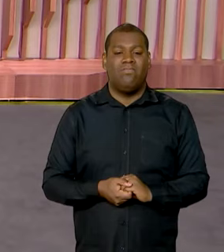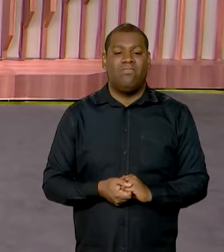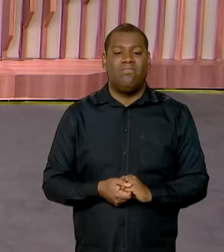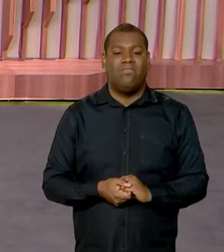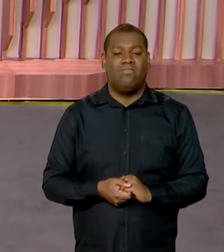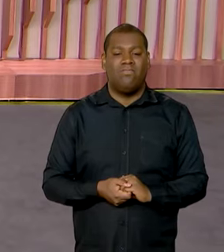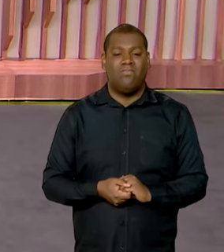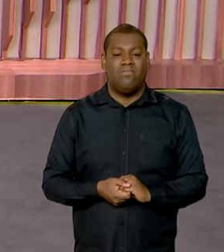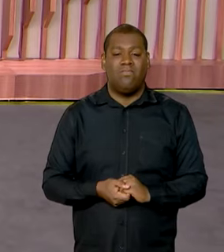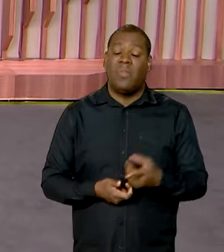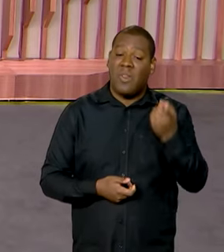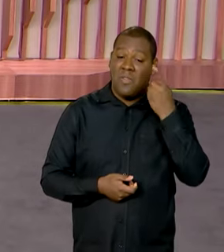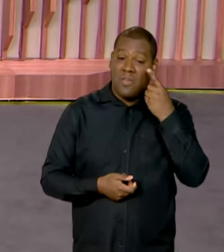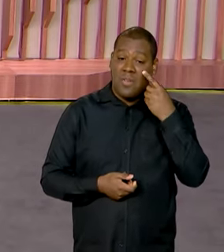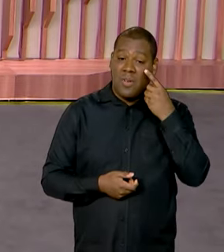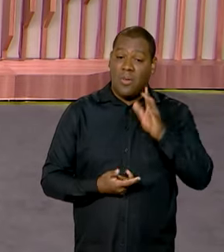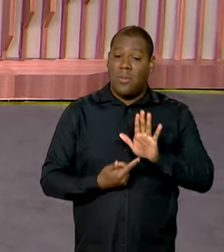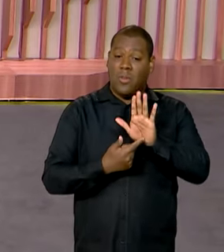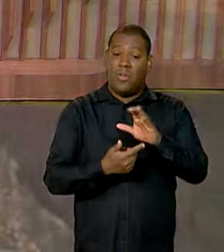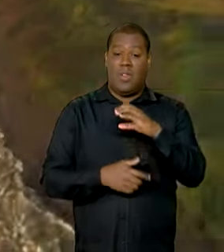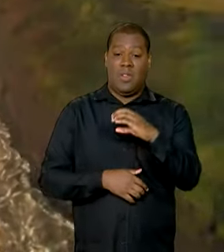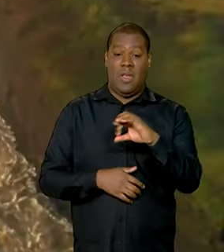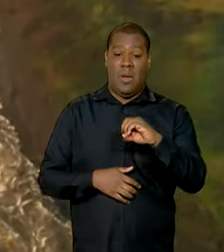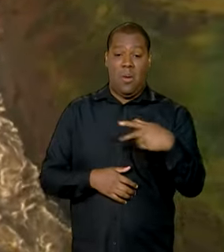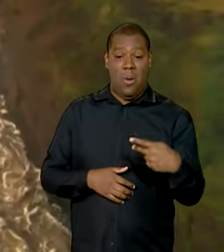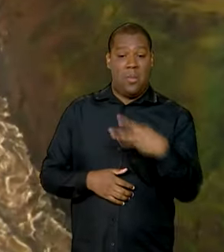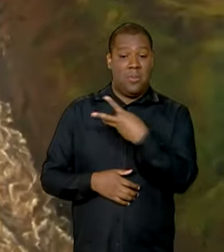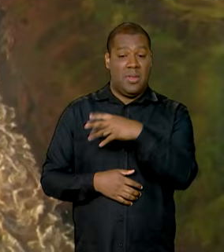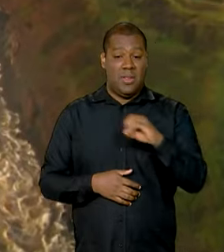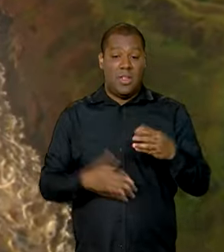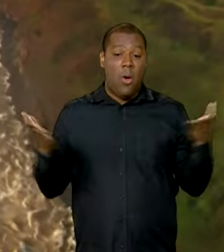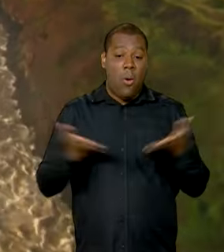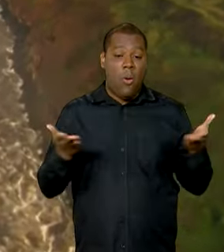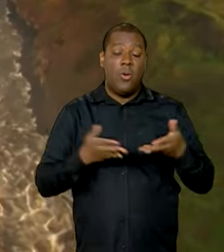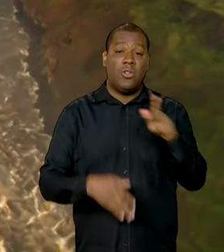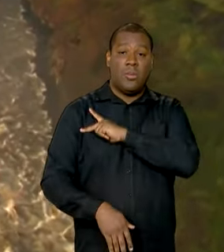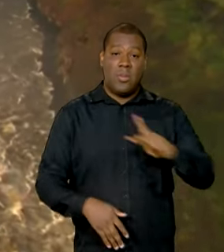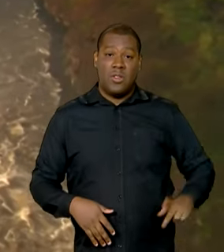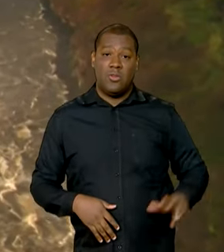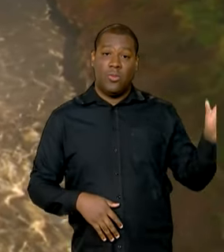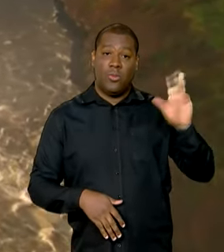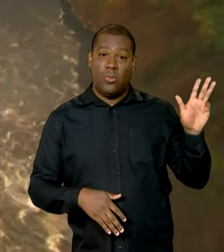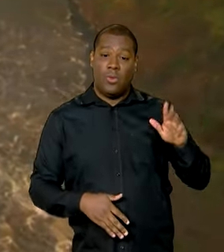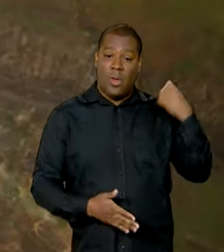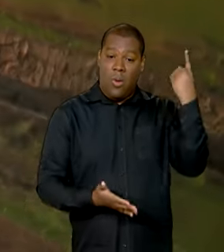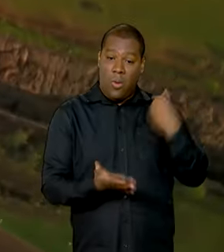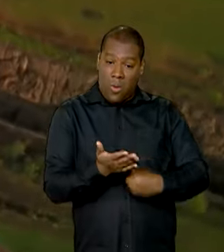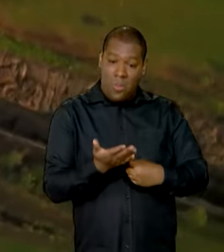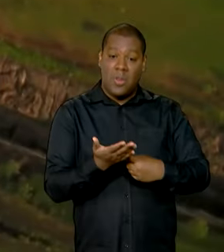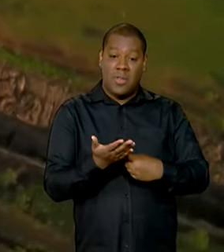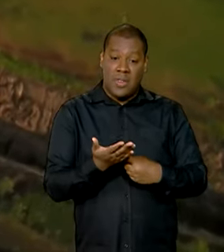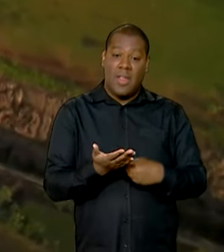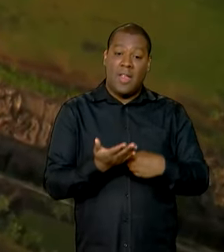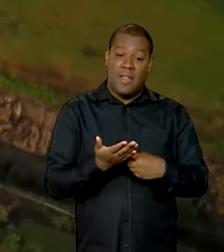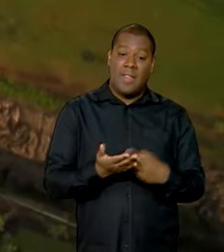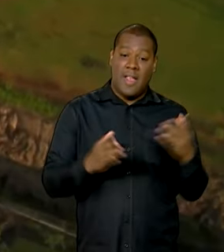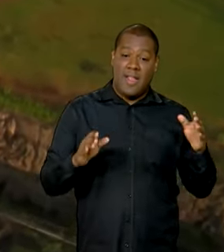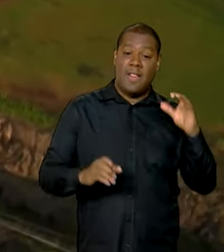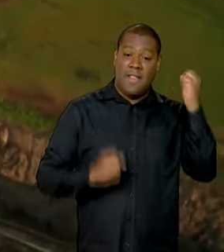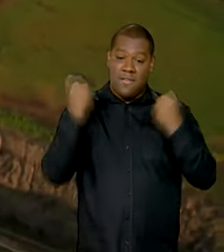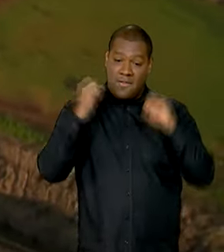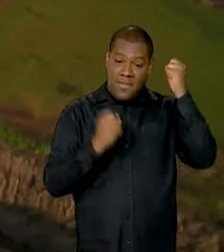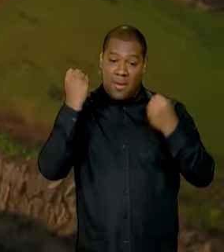adiamento. E veja a seguir. COP30. Ainda hoje, presidente Lula assina convênios entre Itaipu